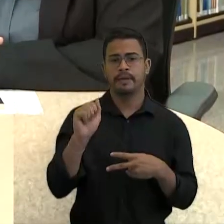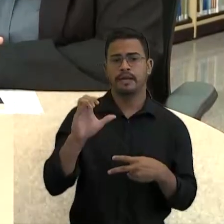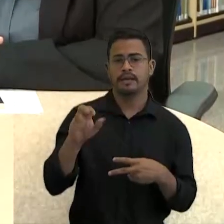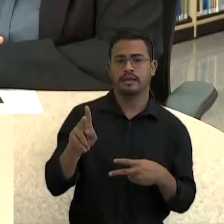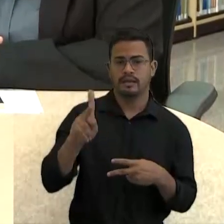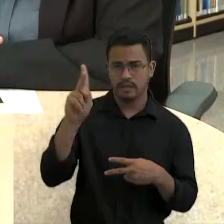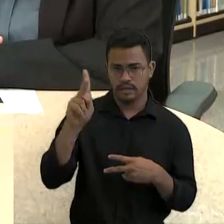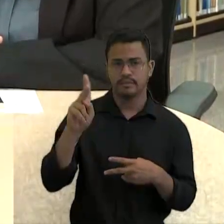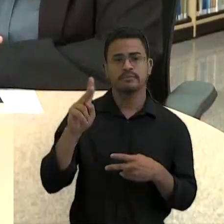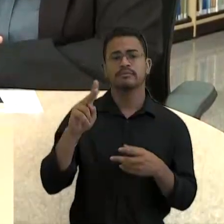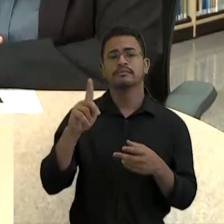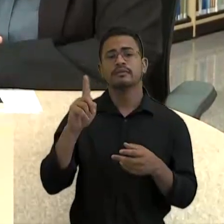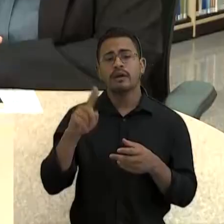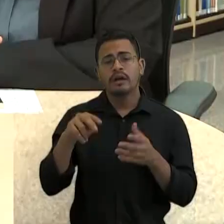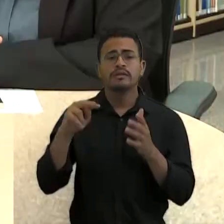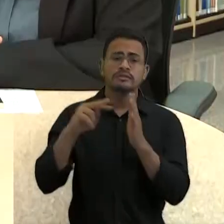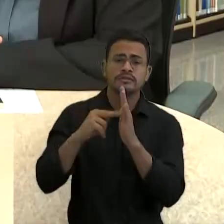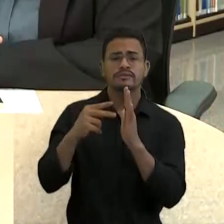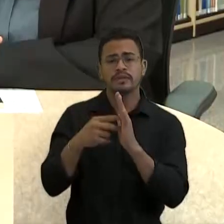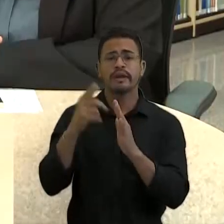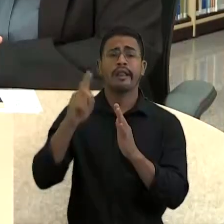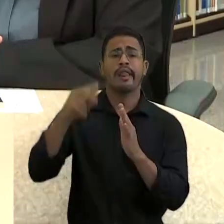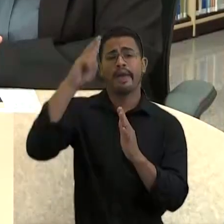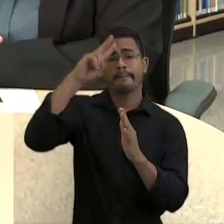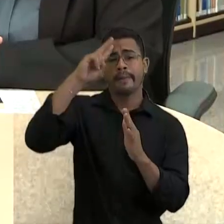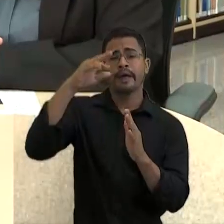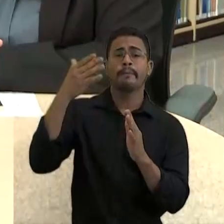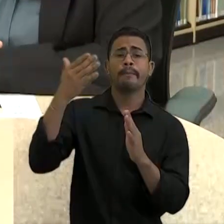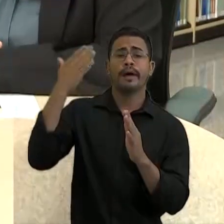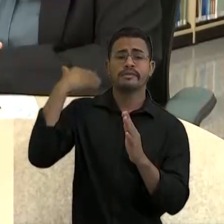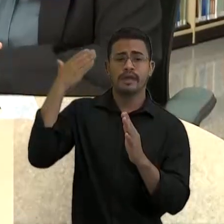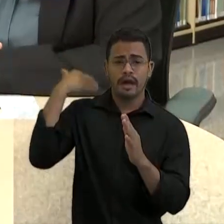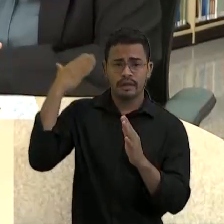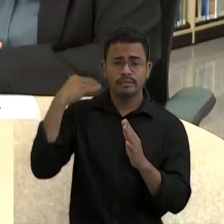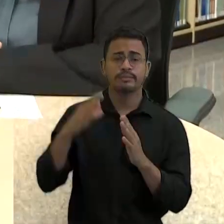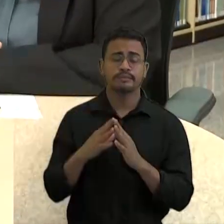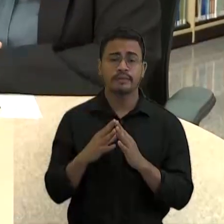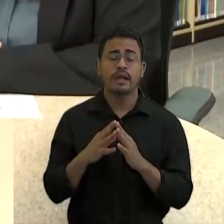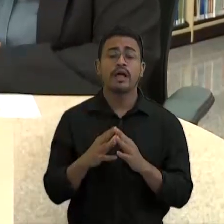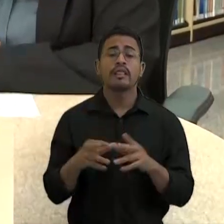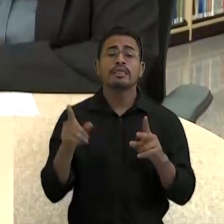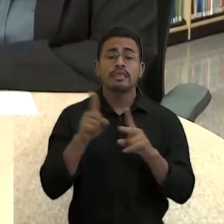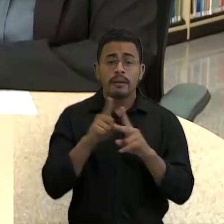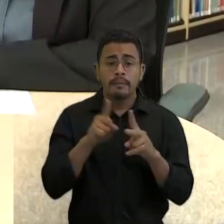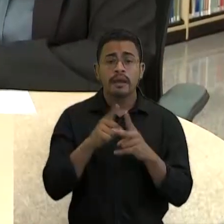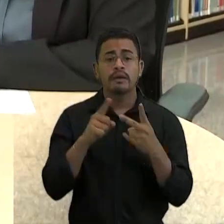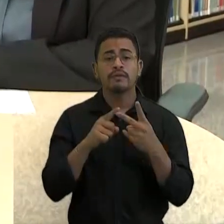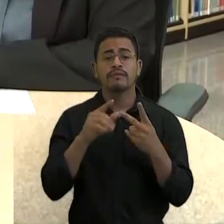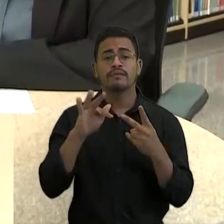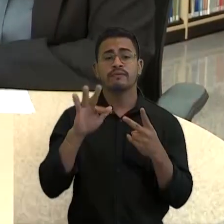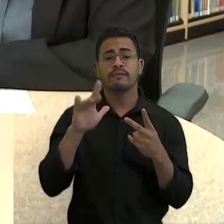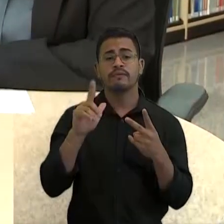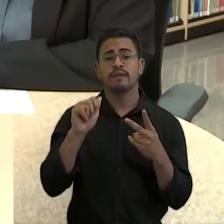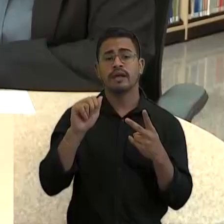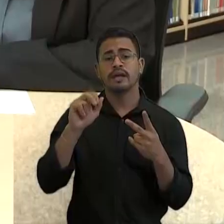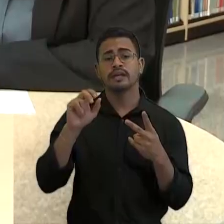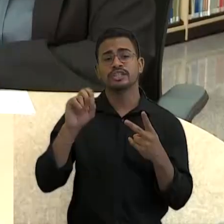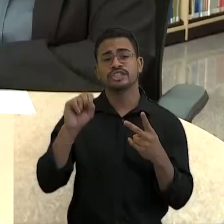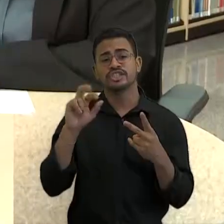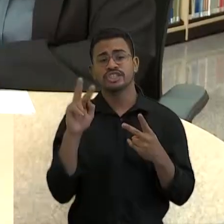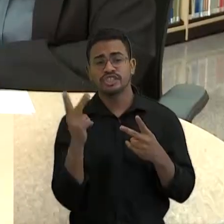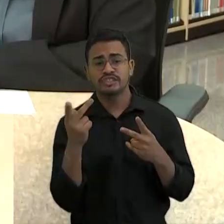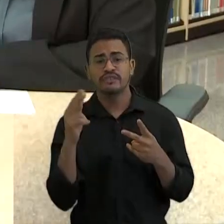a atualização do passado, e também o flash forward, que é